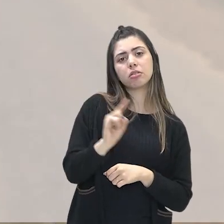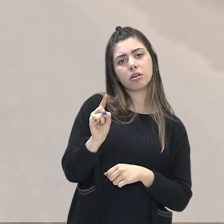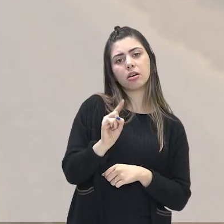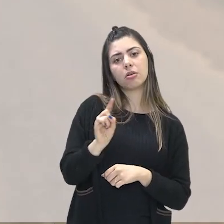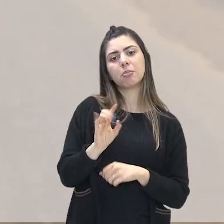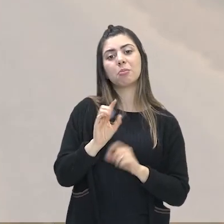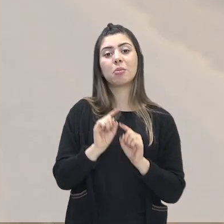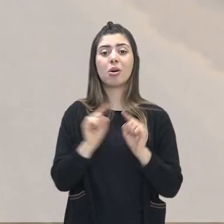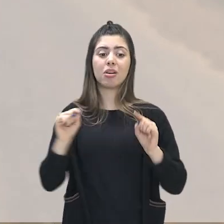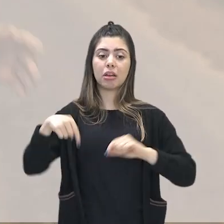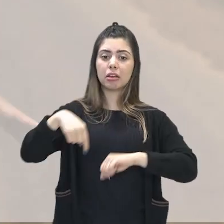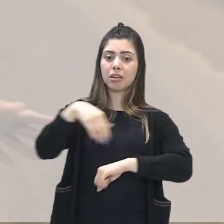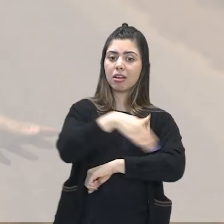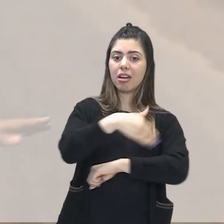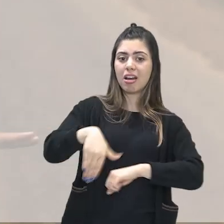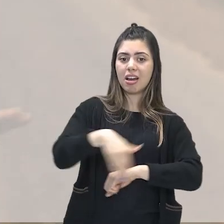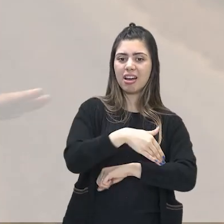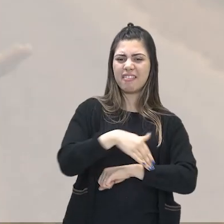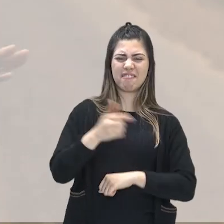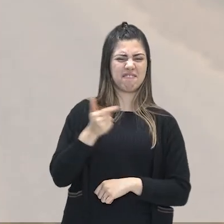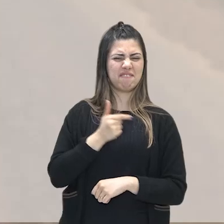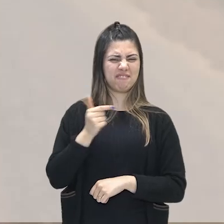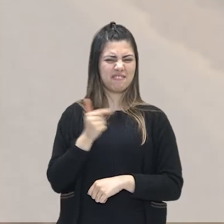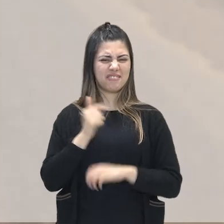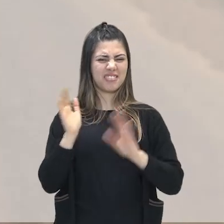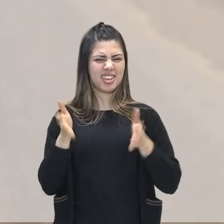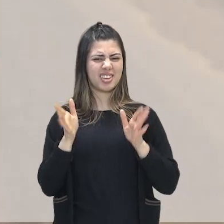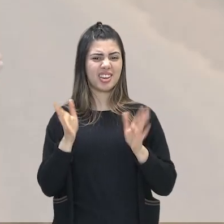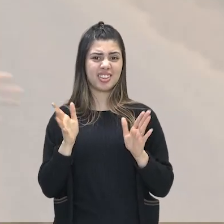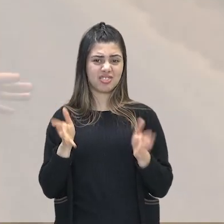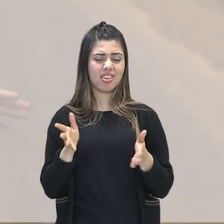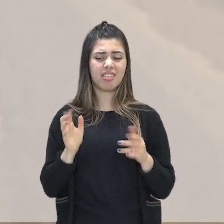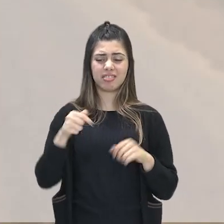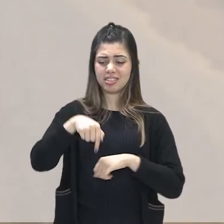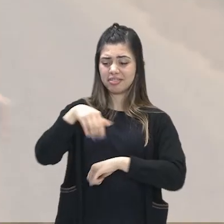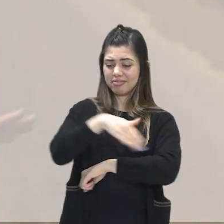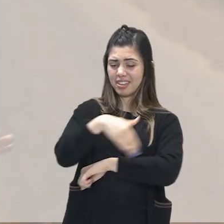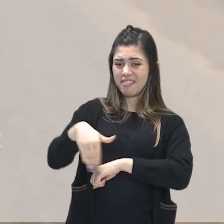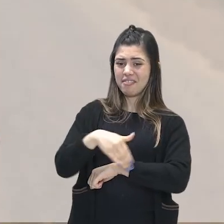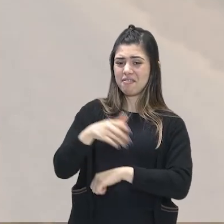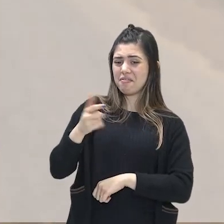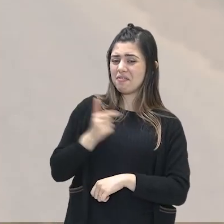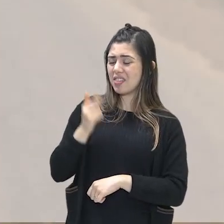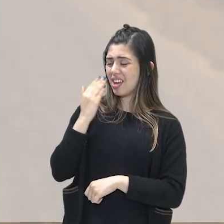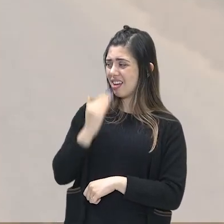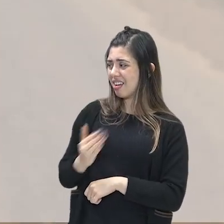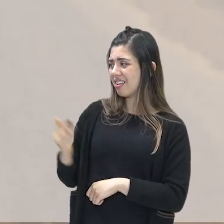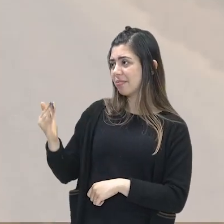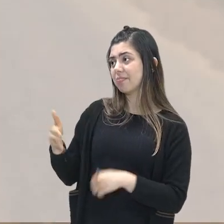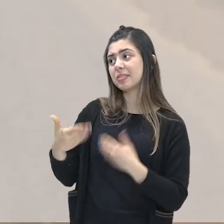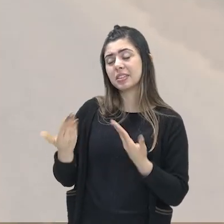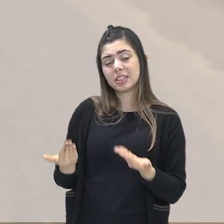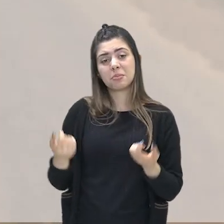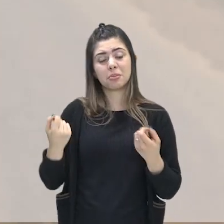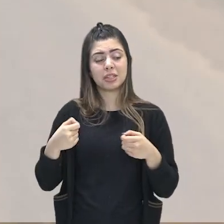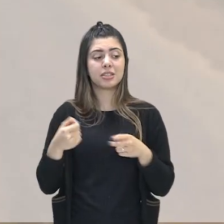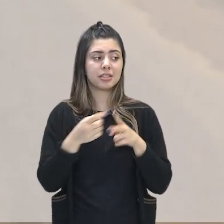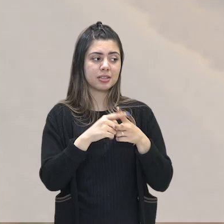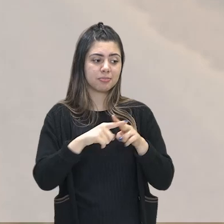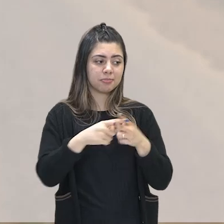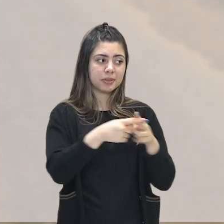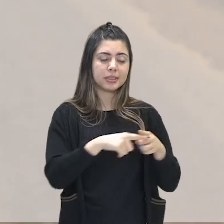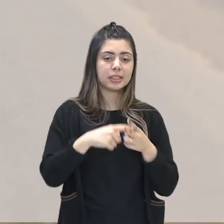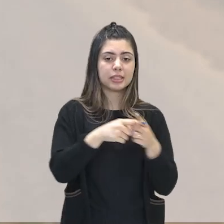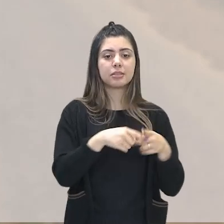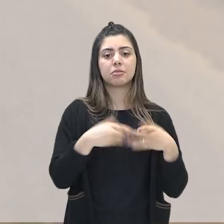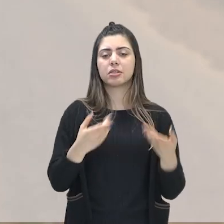uma rodovia como essa aqui já está feia para o padrão mesmo de uma estrada boa, né? Então ela precisa de manutenção